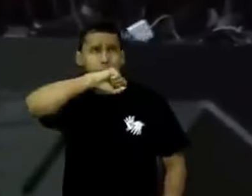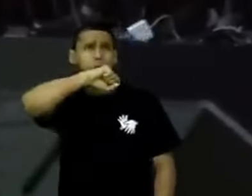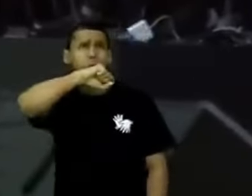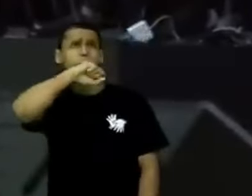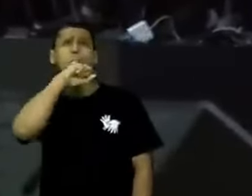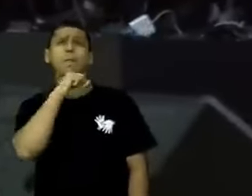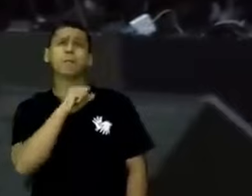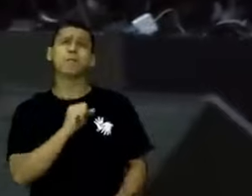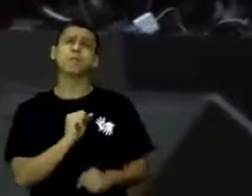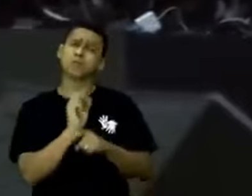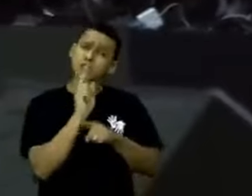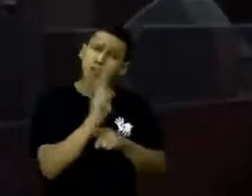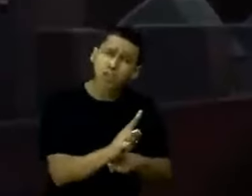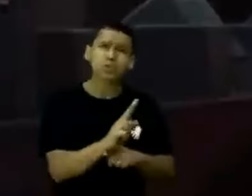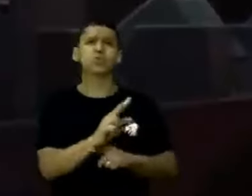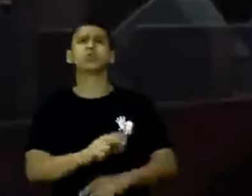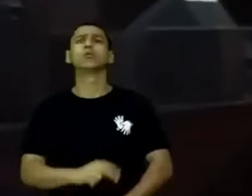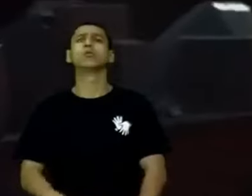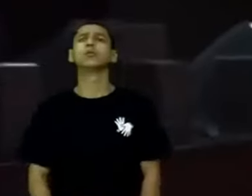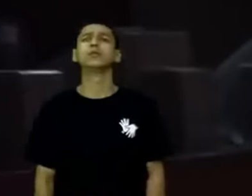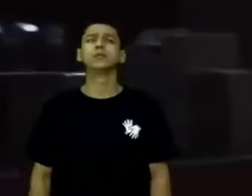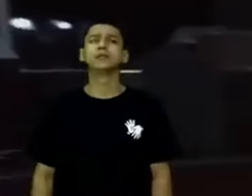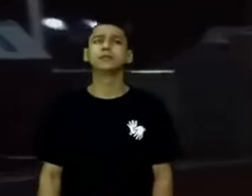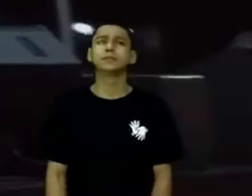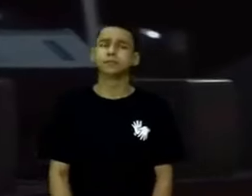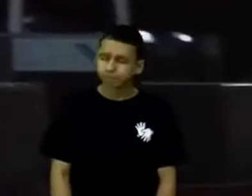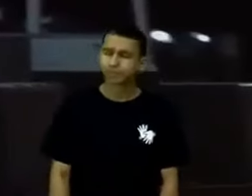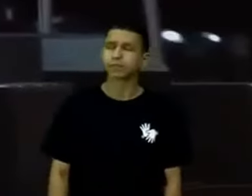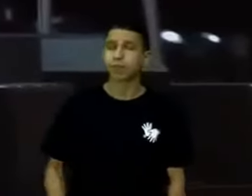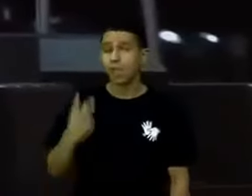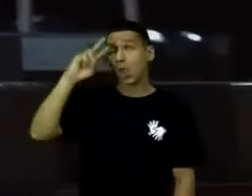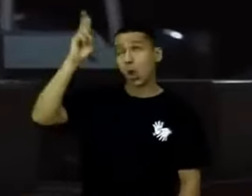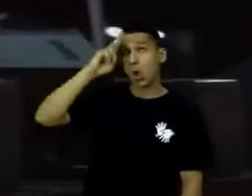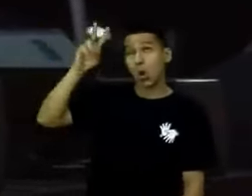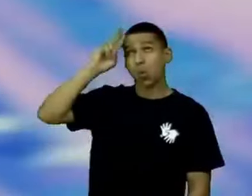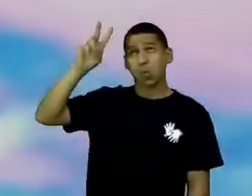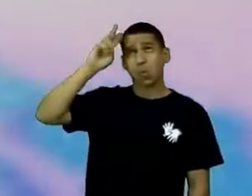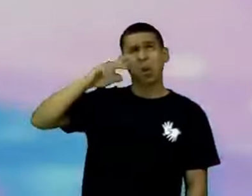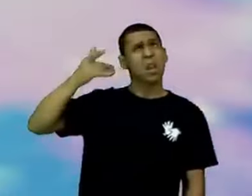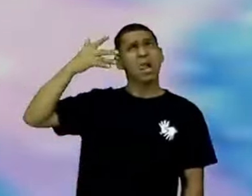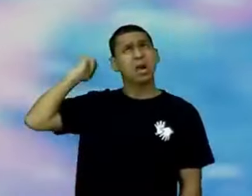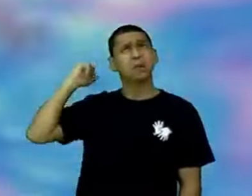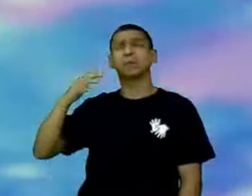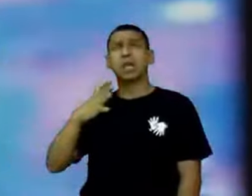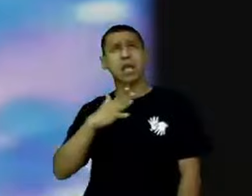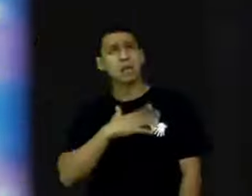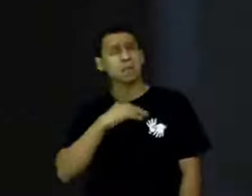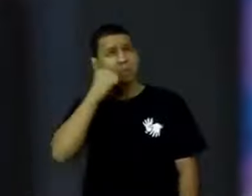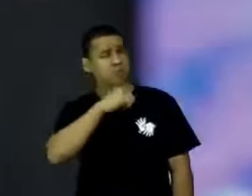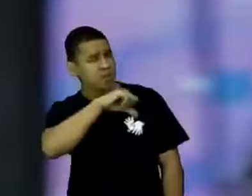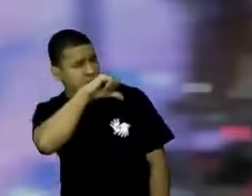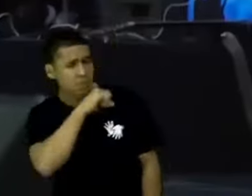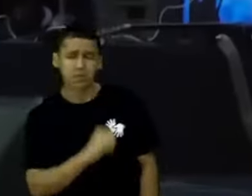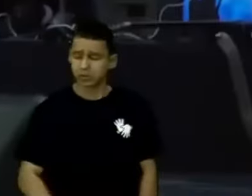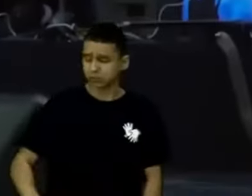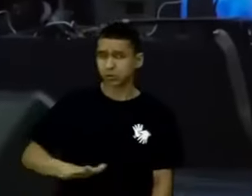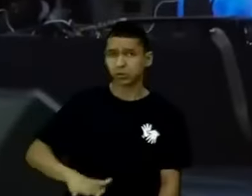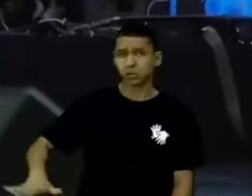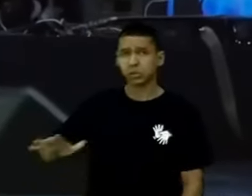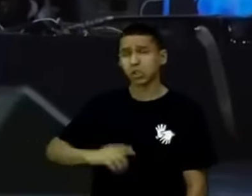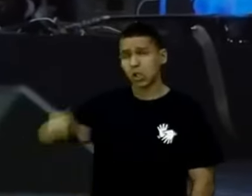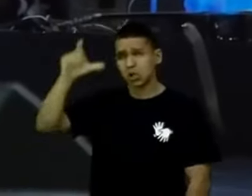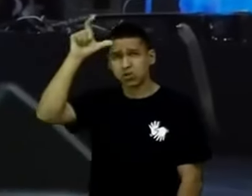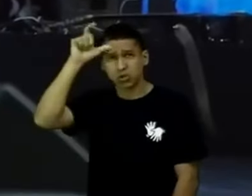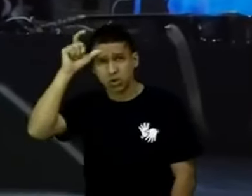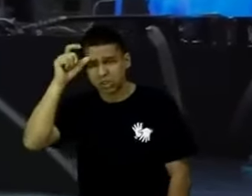Eu estou sentindo graça de Deus aqui. Eu me lembro, Elifelete, que a minha mãe, a gente era nova. O diabo,